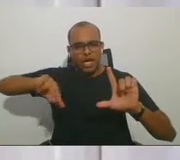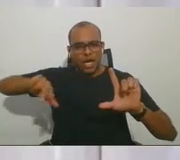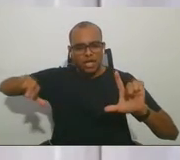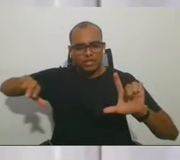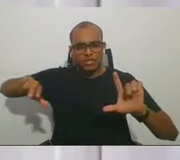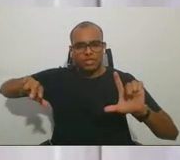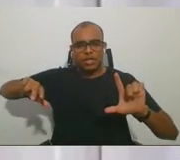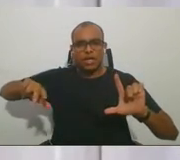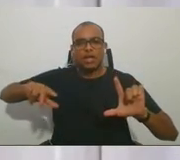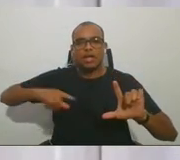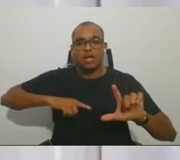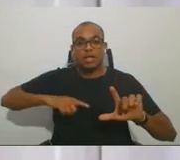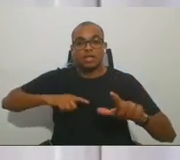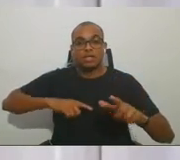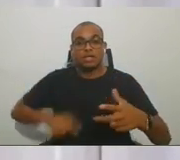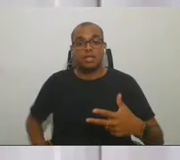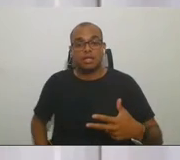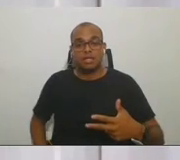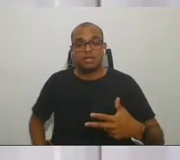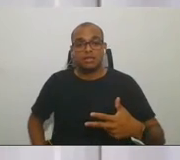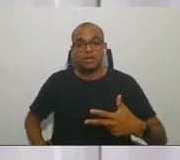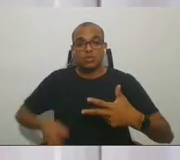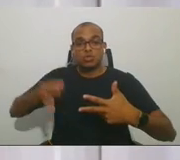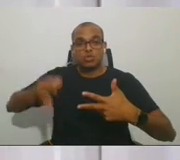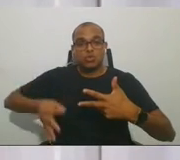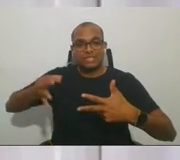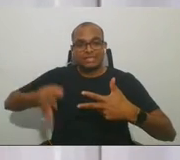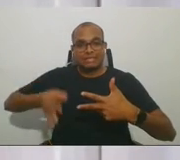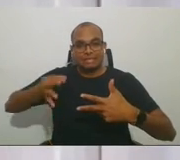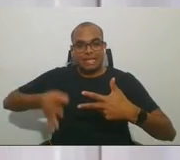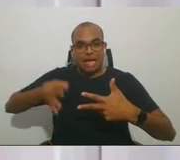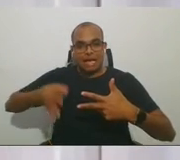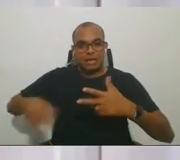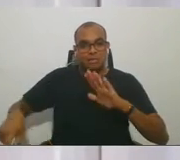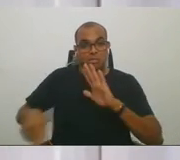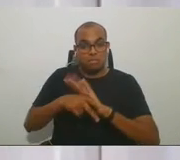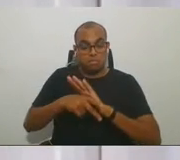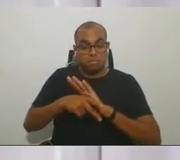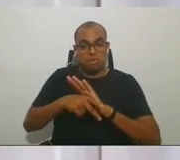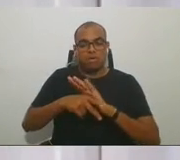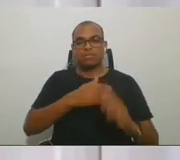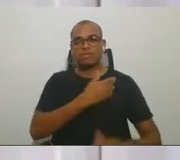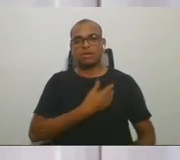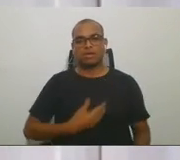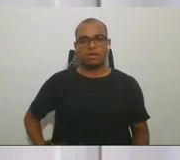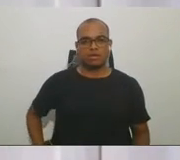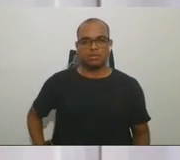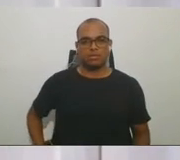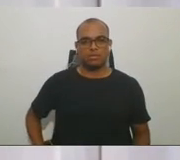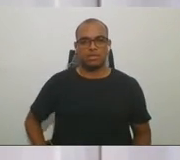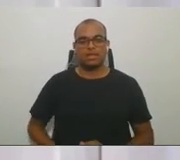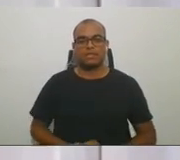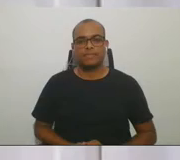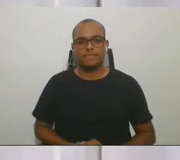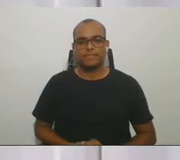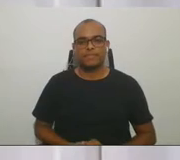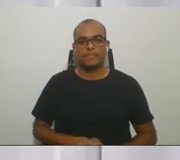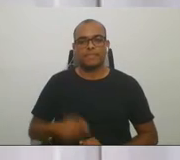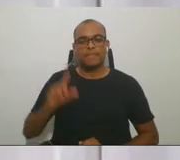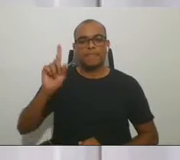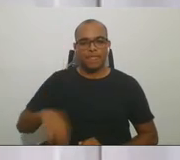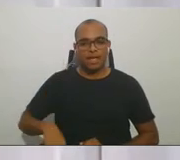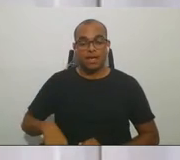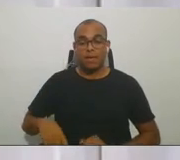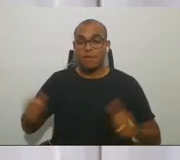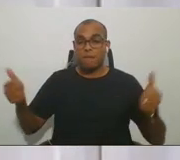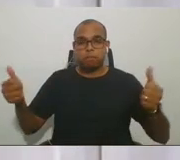poder judiciário das nossas repúblicas. Essa configuração é uma dos